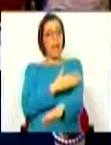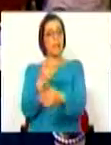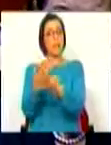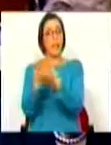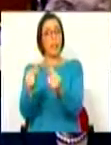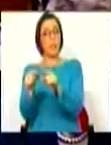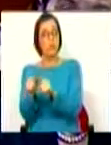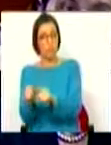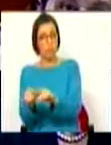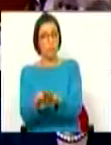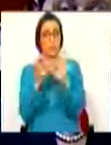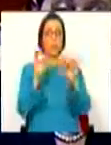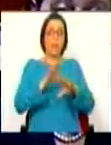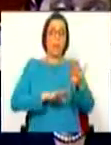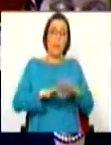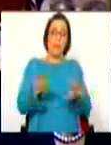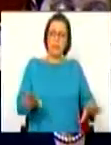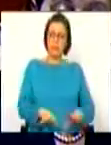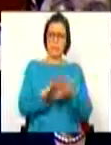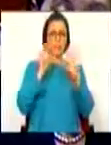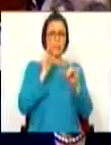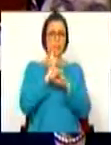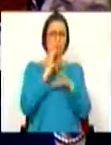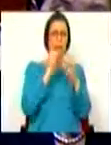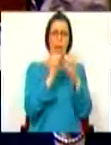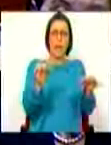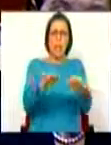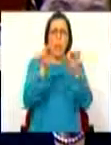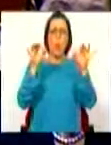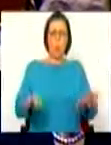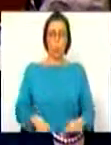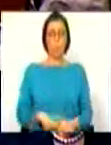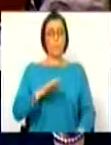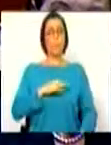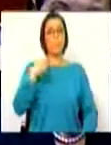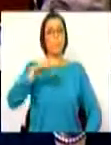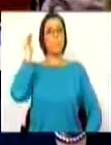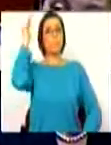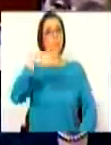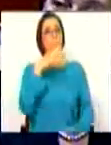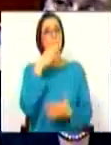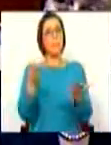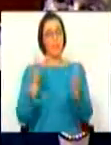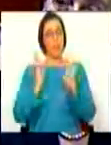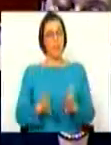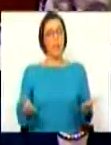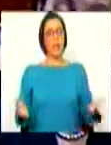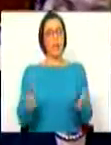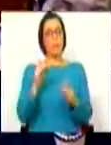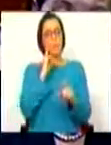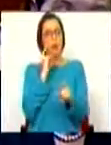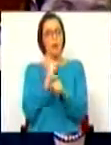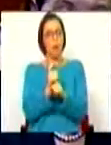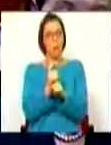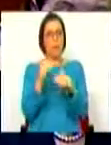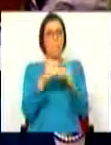resolução, tal como foi feita exatamente à Caixa Geral de Depósitos, e o Sr. Presidente da República dizia que era necessário haver uma auditoria